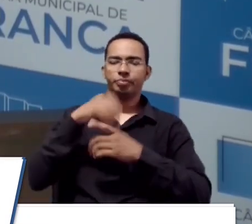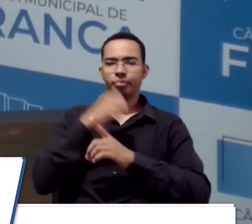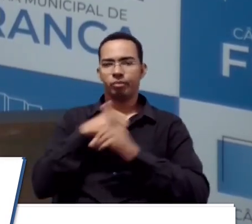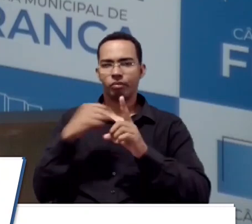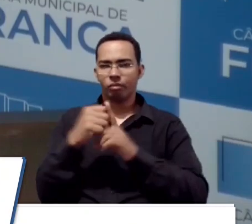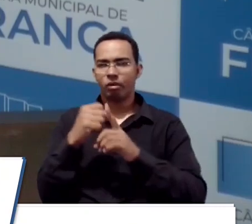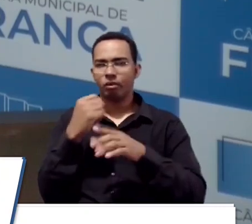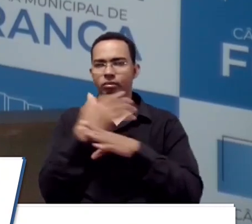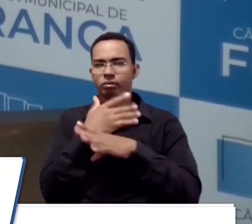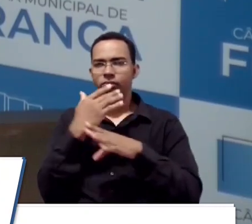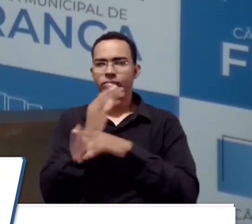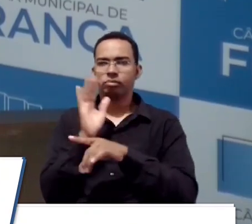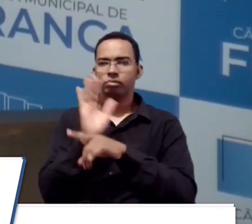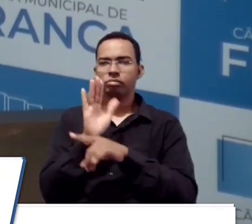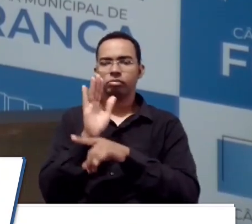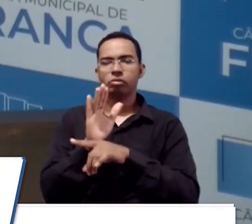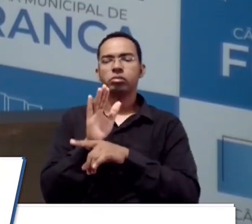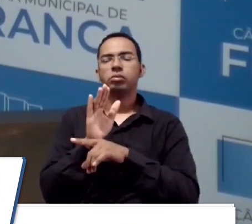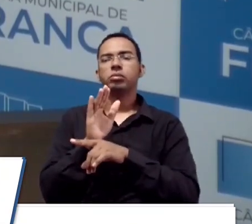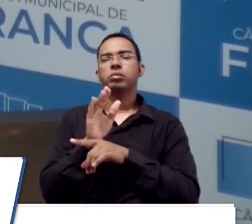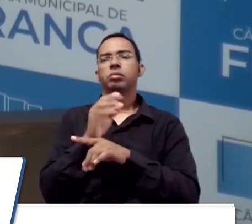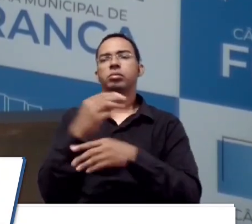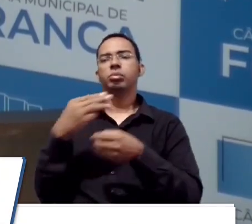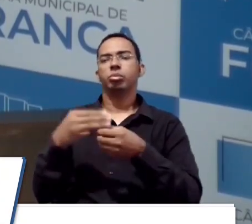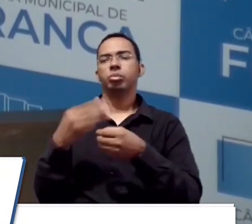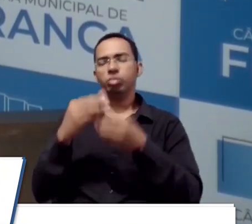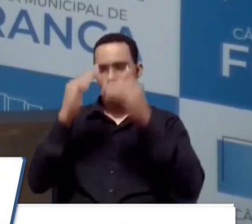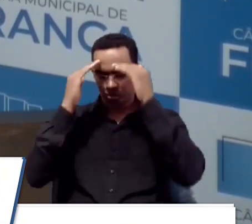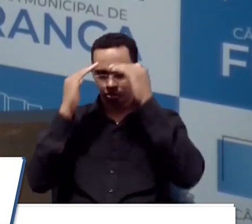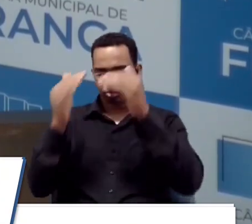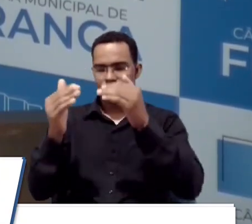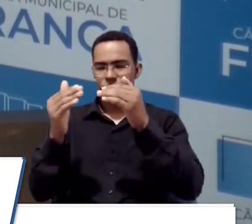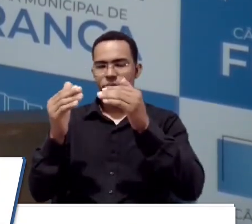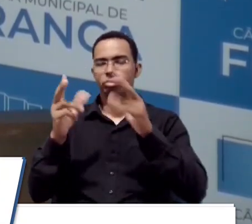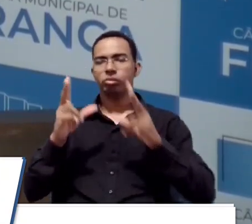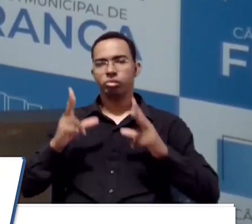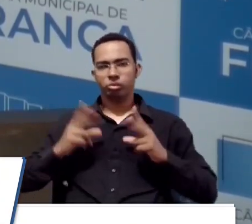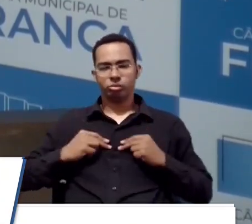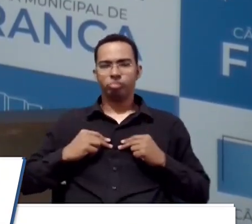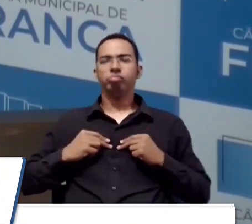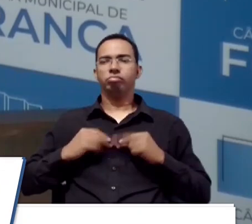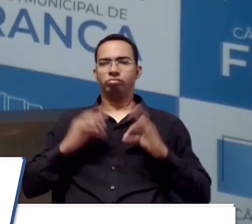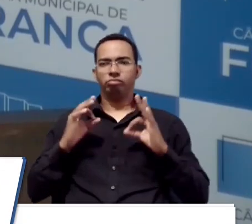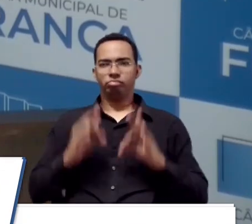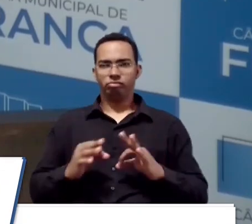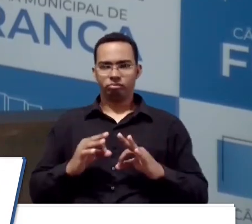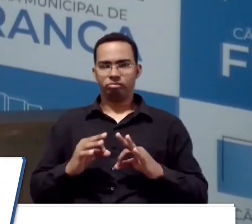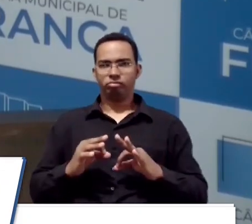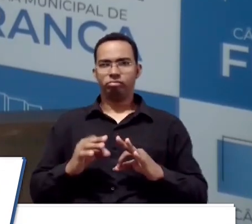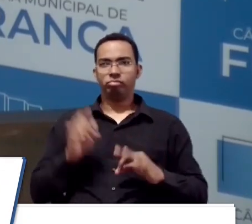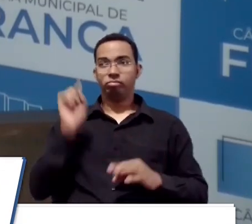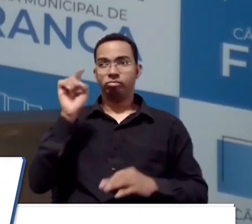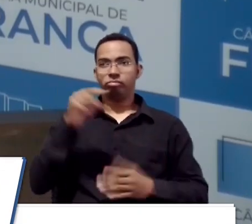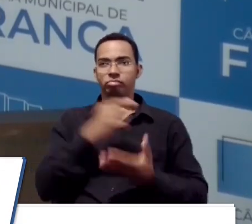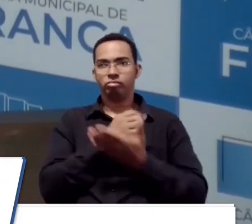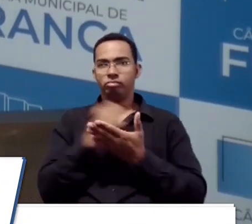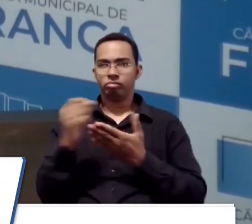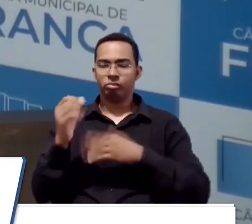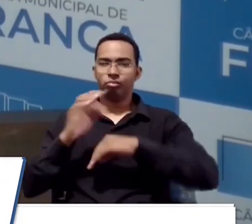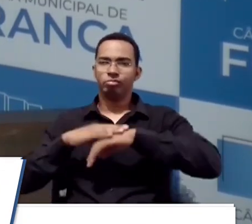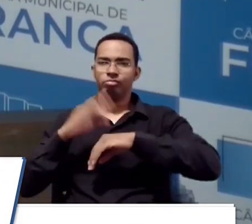cidade, contribui para o município, é digno de honra, é digno de recebimento. Quando a senhora passou por esses